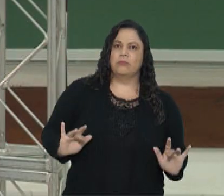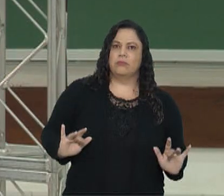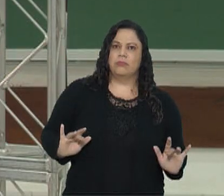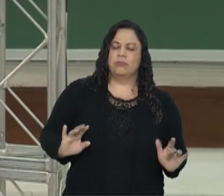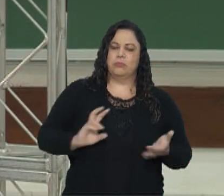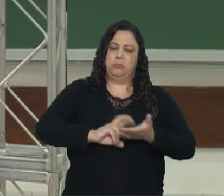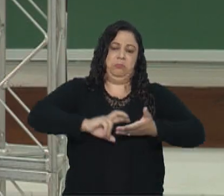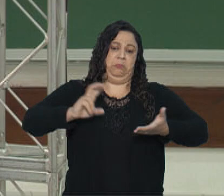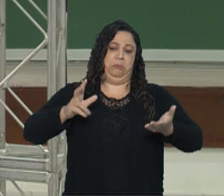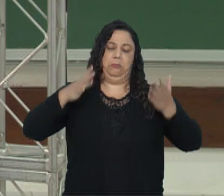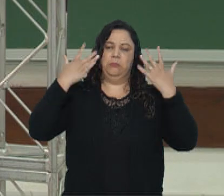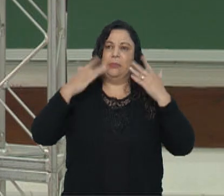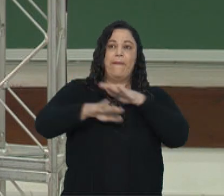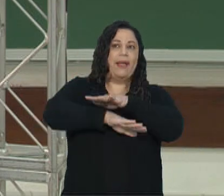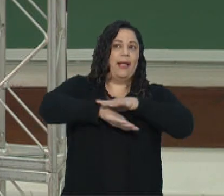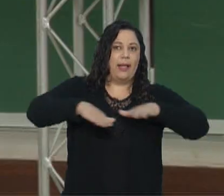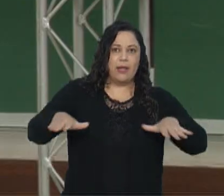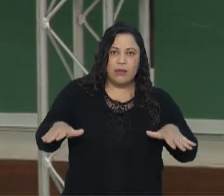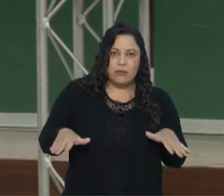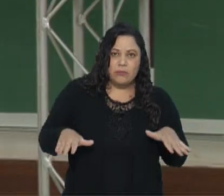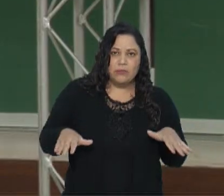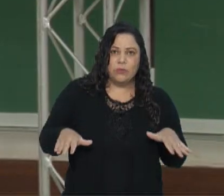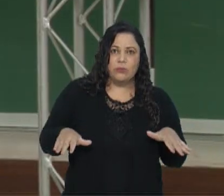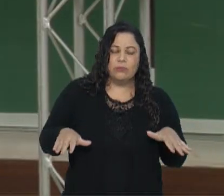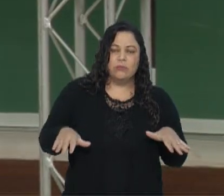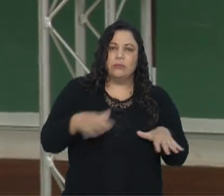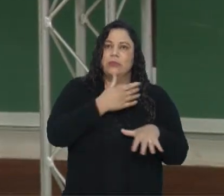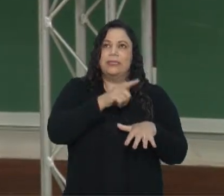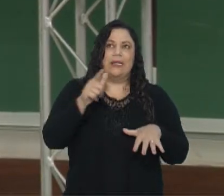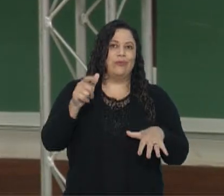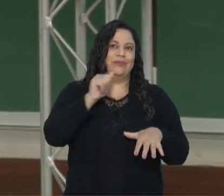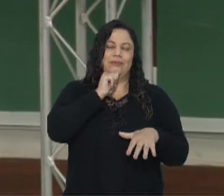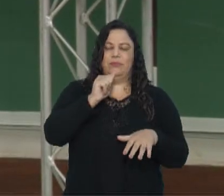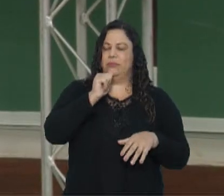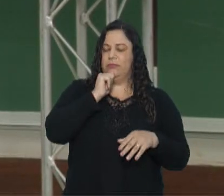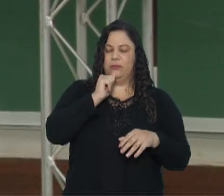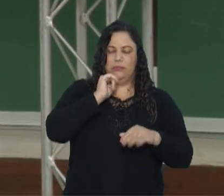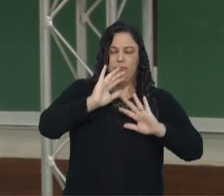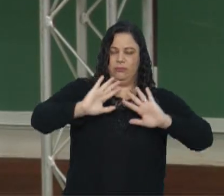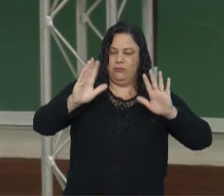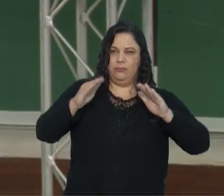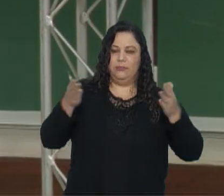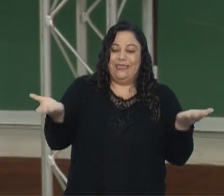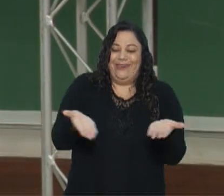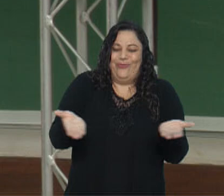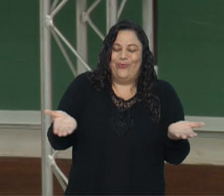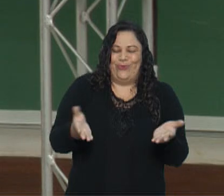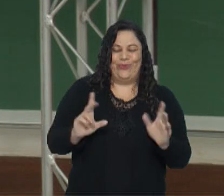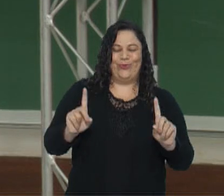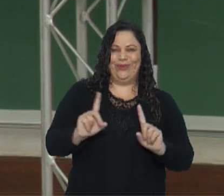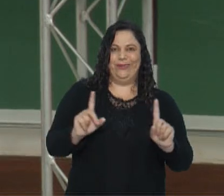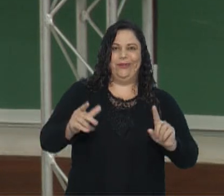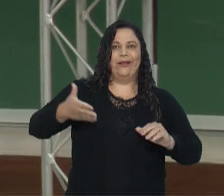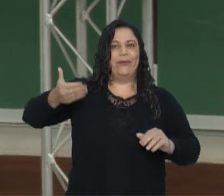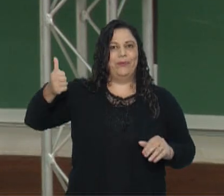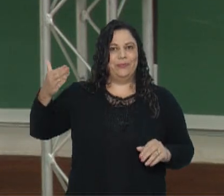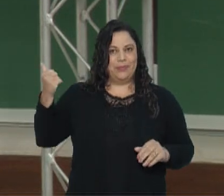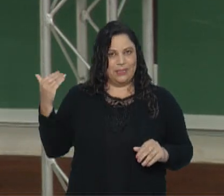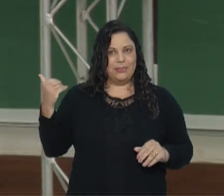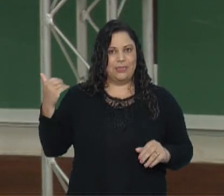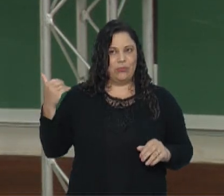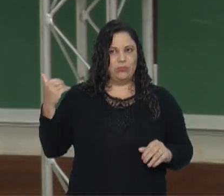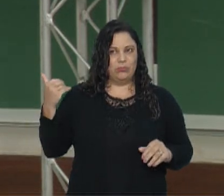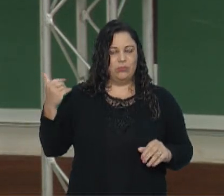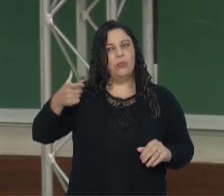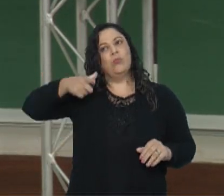acabou, terminou. Ela não tem, né, ainda, não está ocorrendo, não está acontecendo. Ontem à